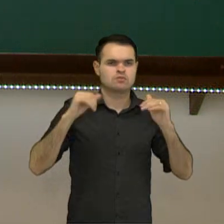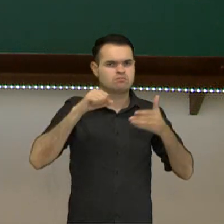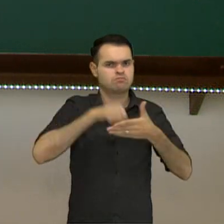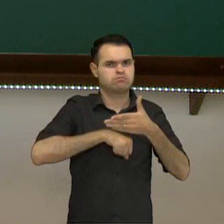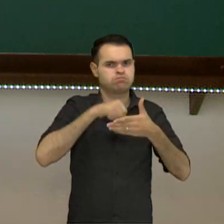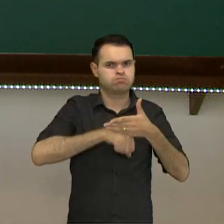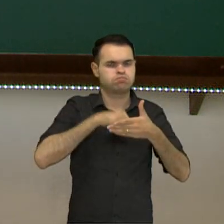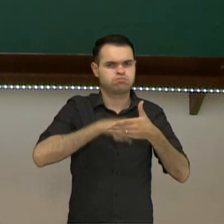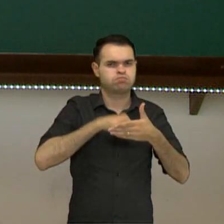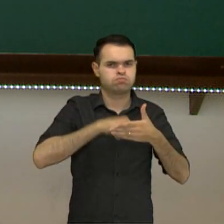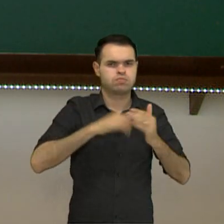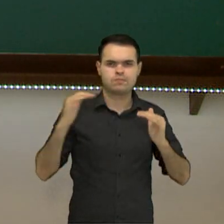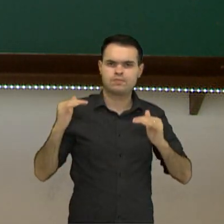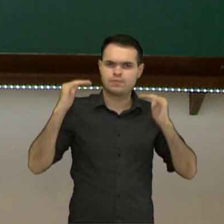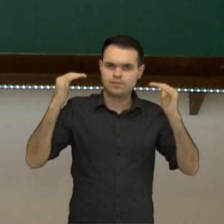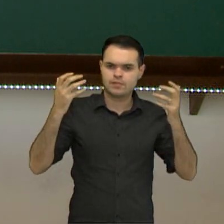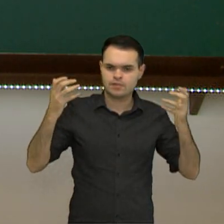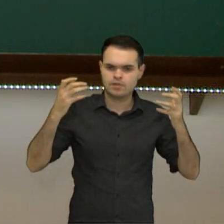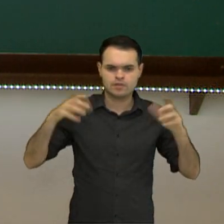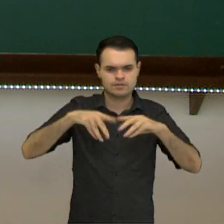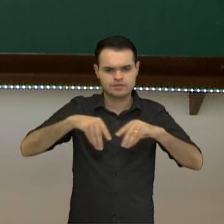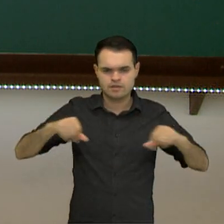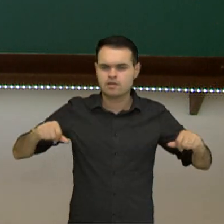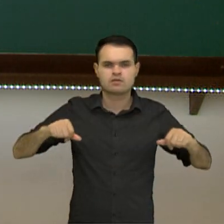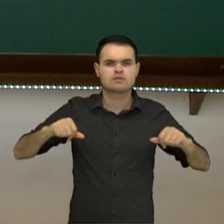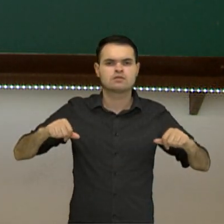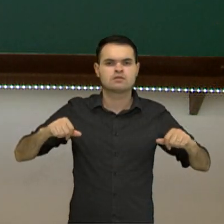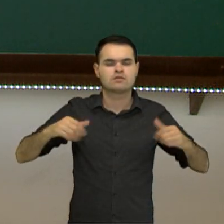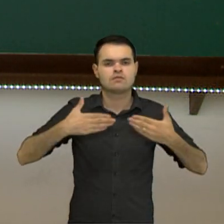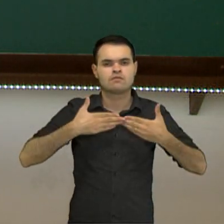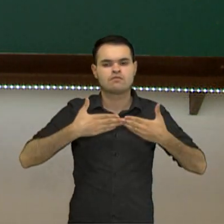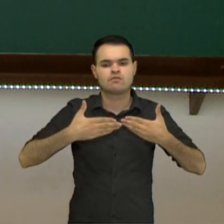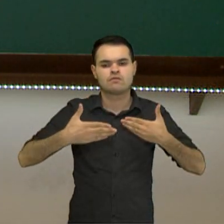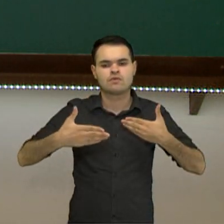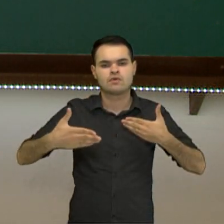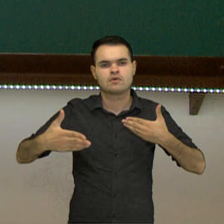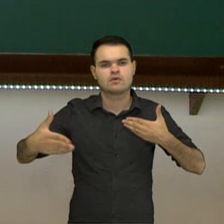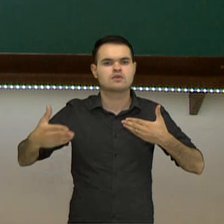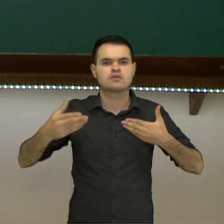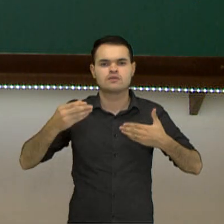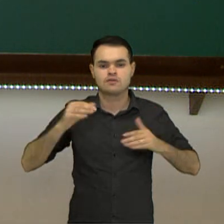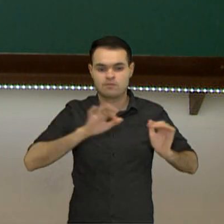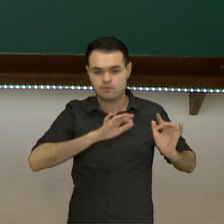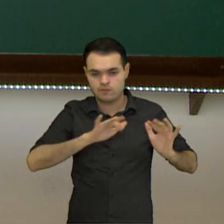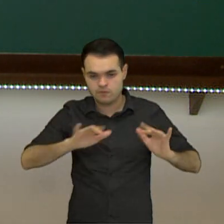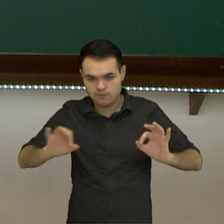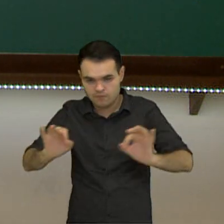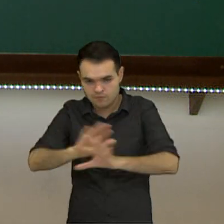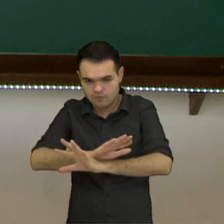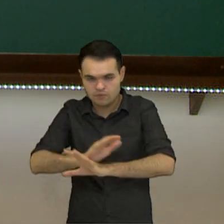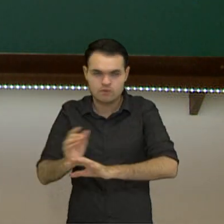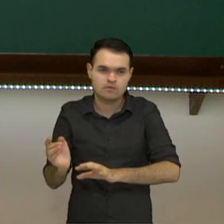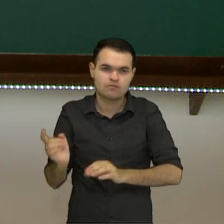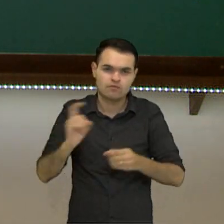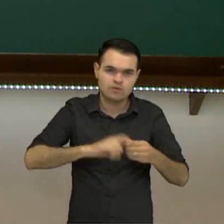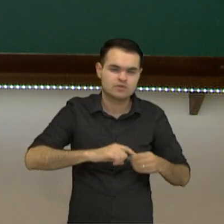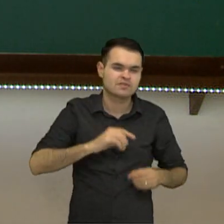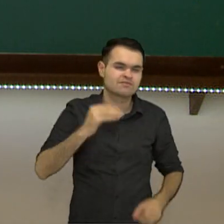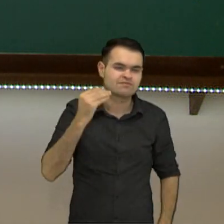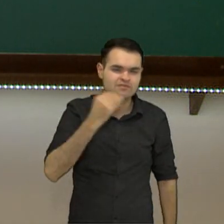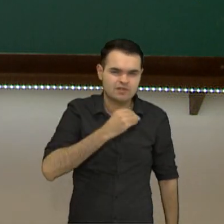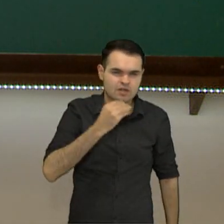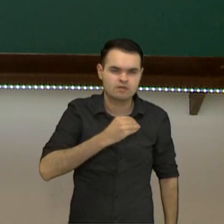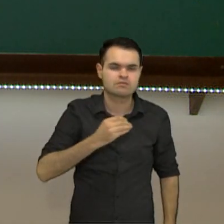nobreza que tinha o interesse de obter mais terras, ela sai enfraquecida das cruzadas, né? Ela se